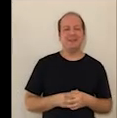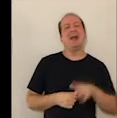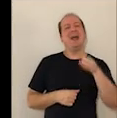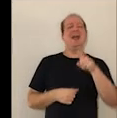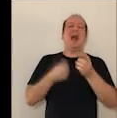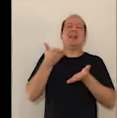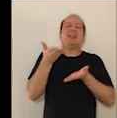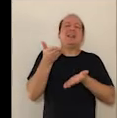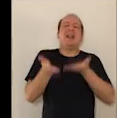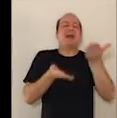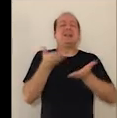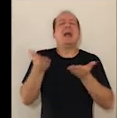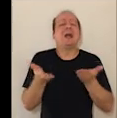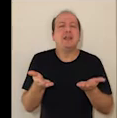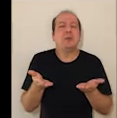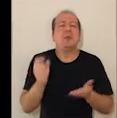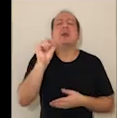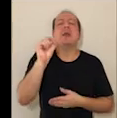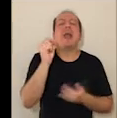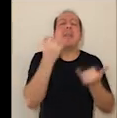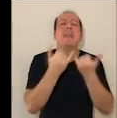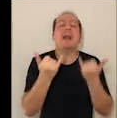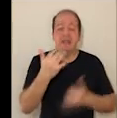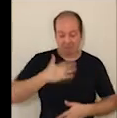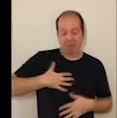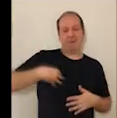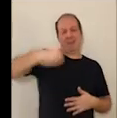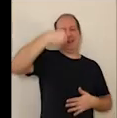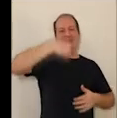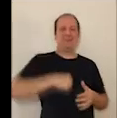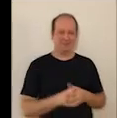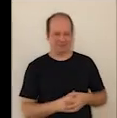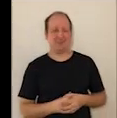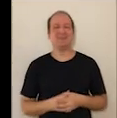Será tratado como se fosse meu próprio filho.